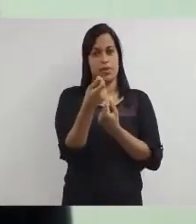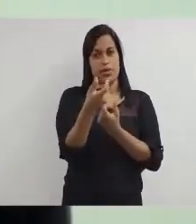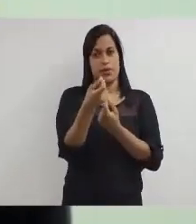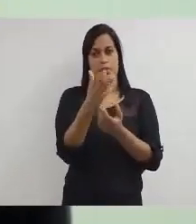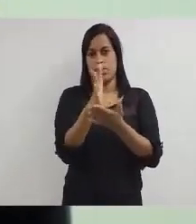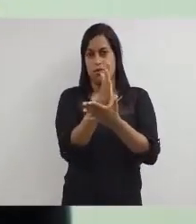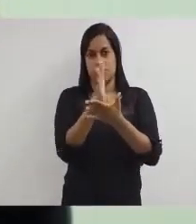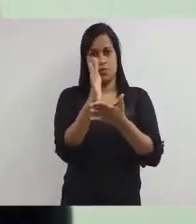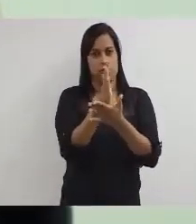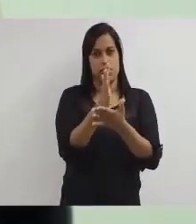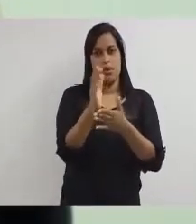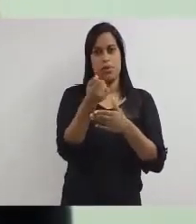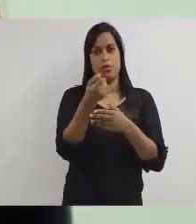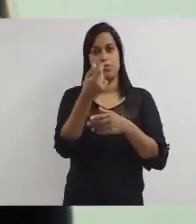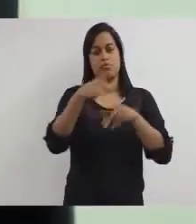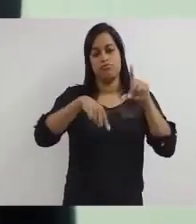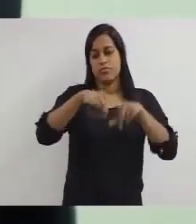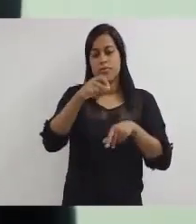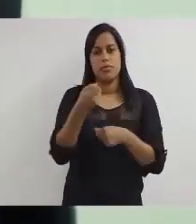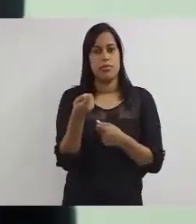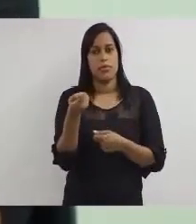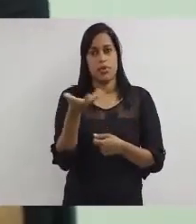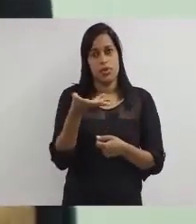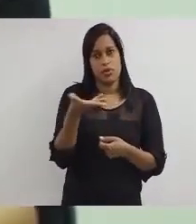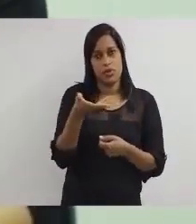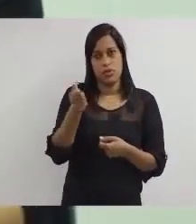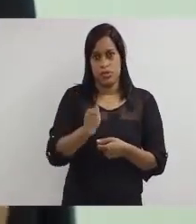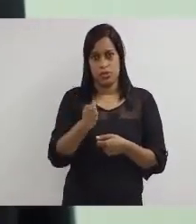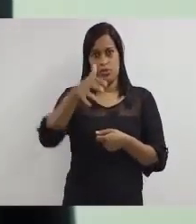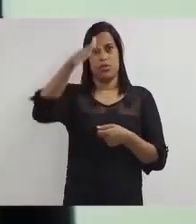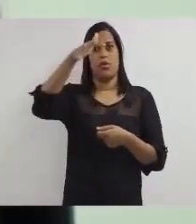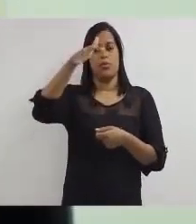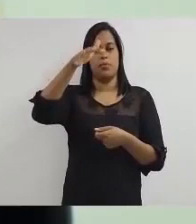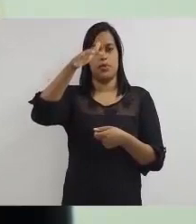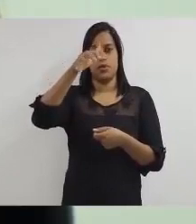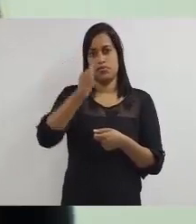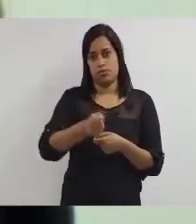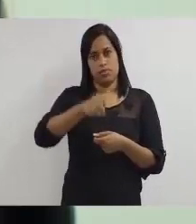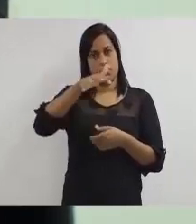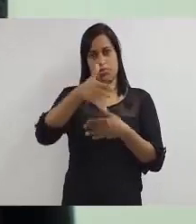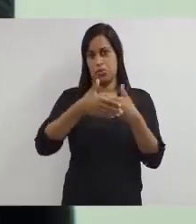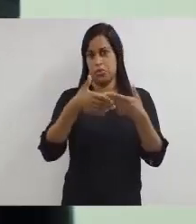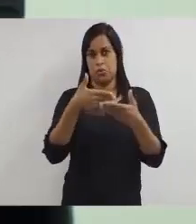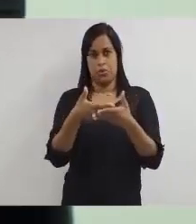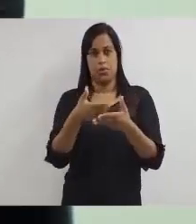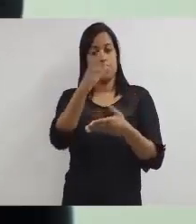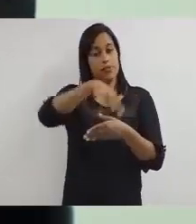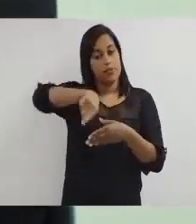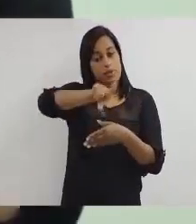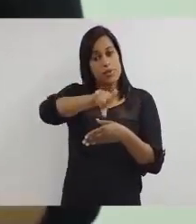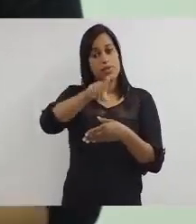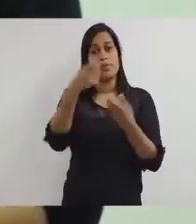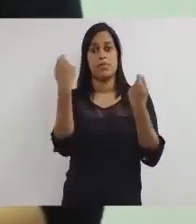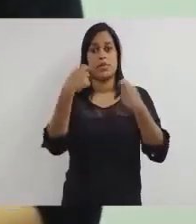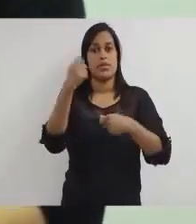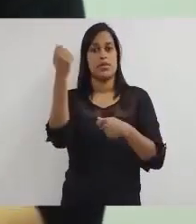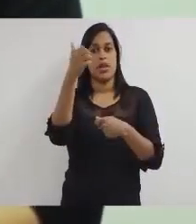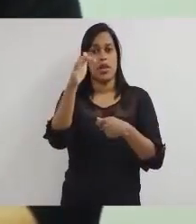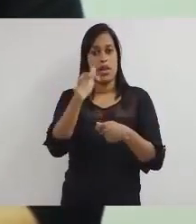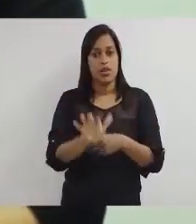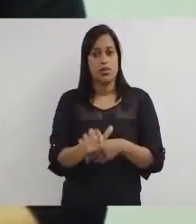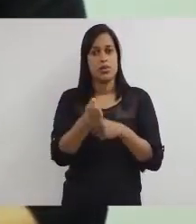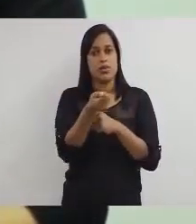preço de algum bem sobe, por alguma razão, se o preço subir, você vai reduzir